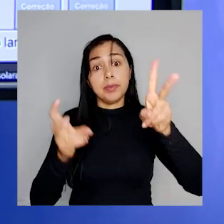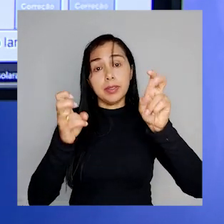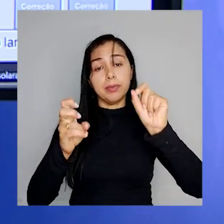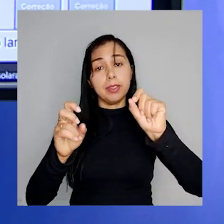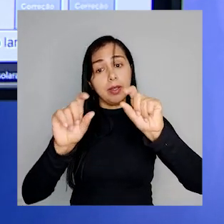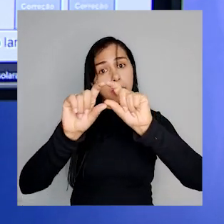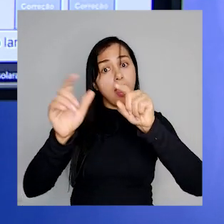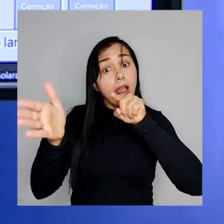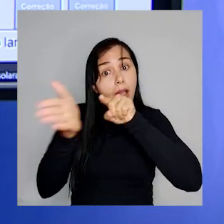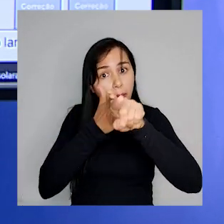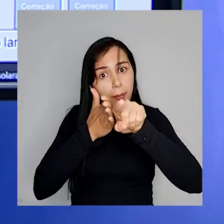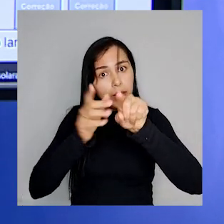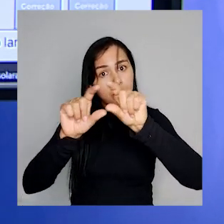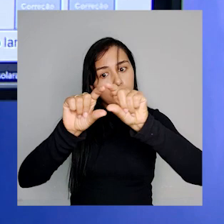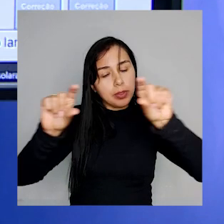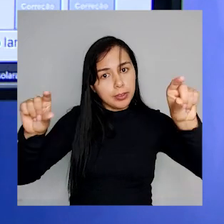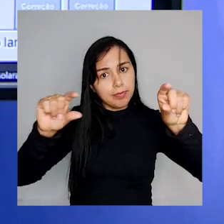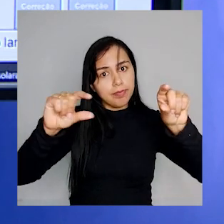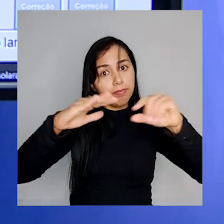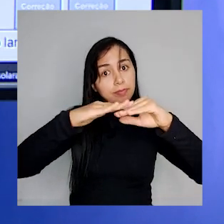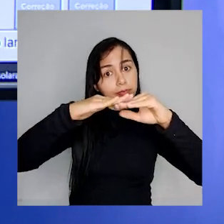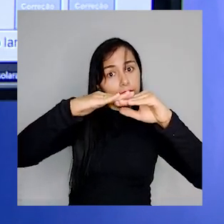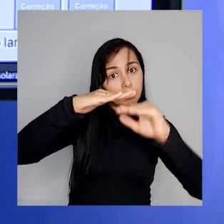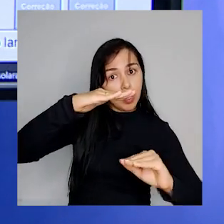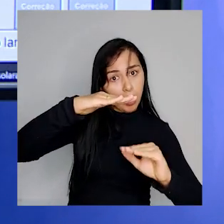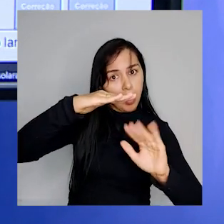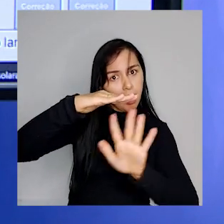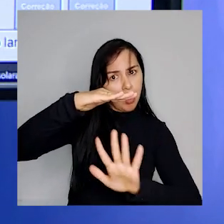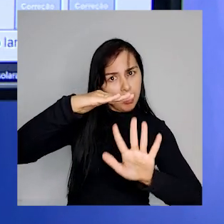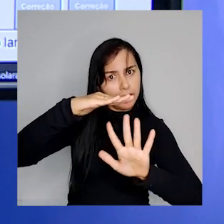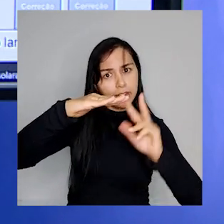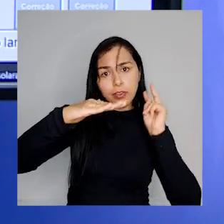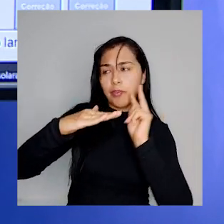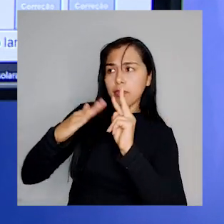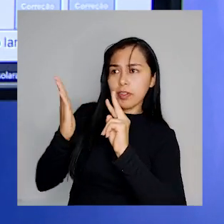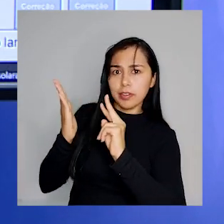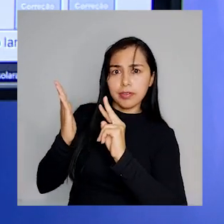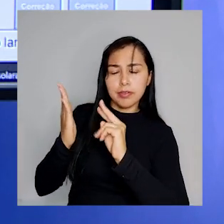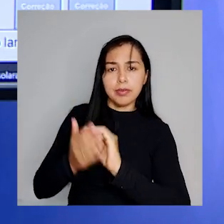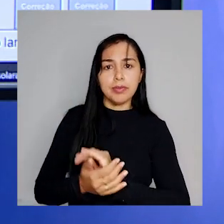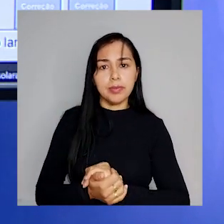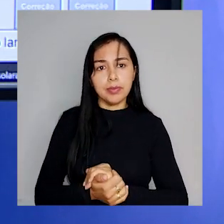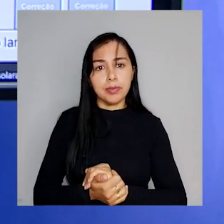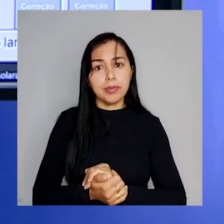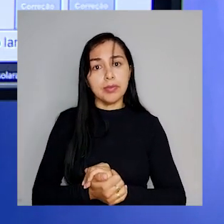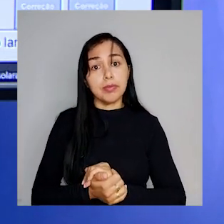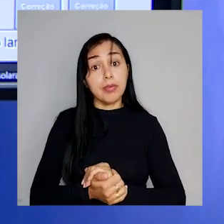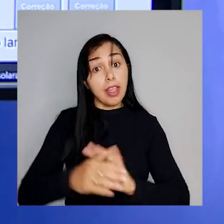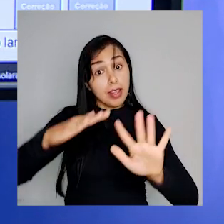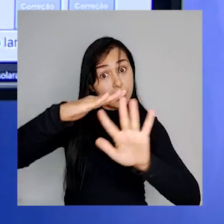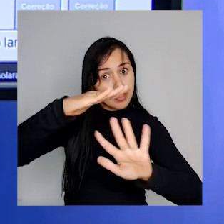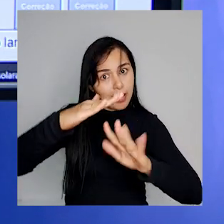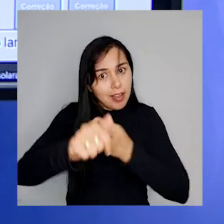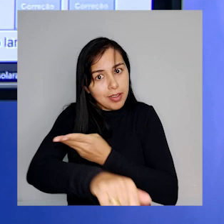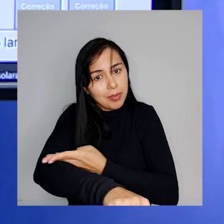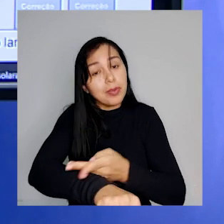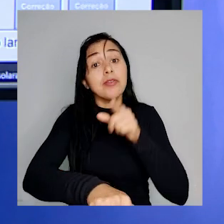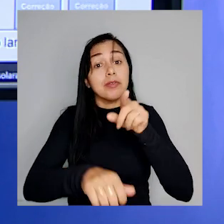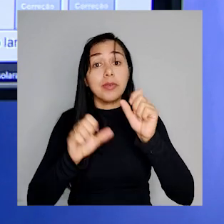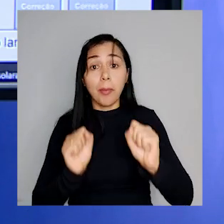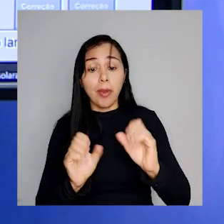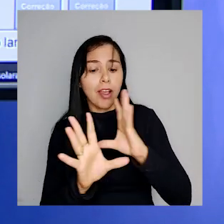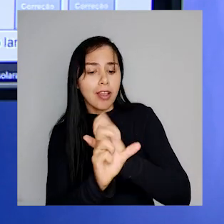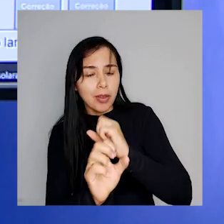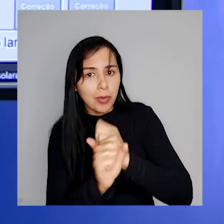olha só, vou delimitar aqui. Esse espaço aqui de baixo, essa parte branca, vai servir para você fazer seus cálculos